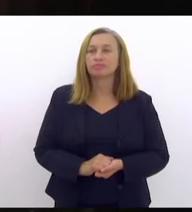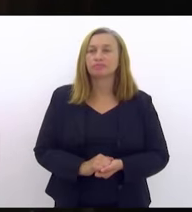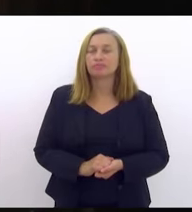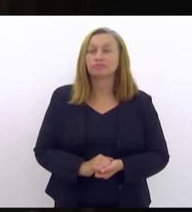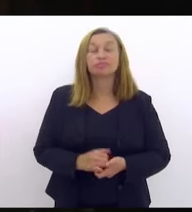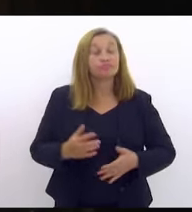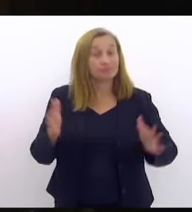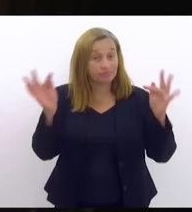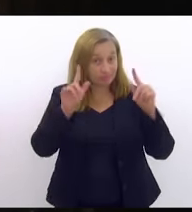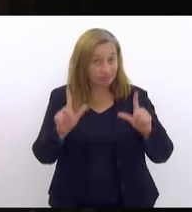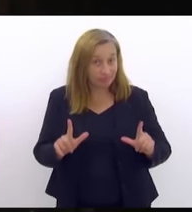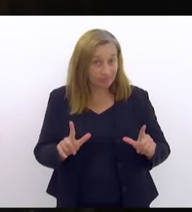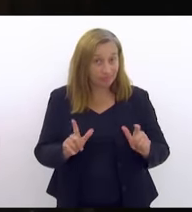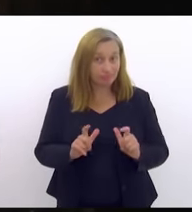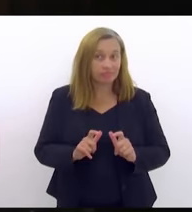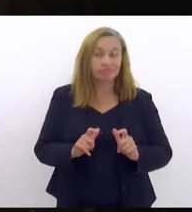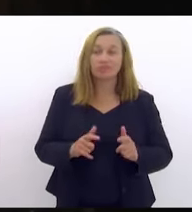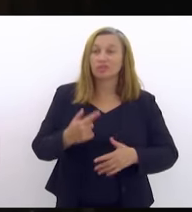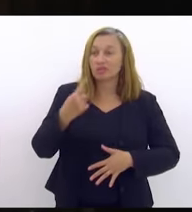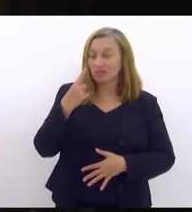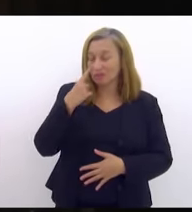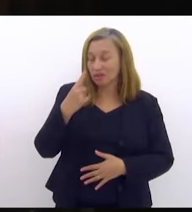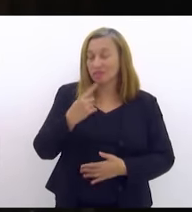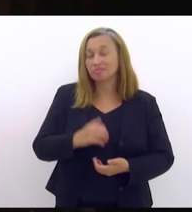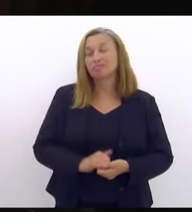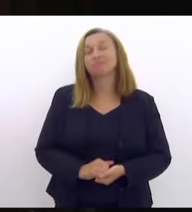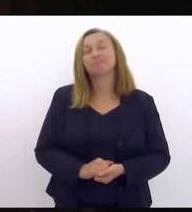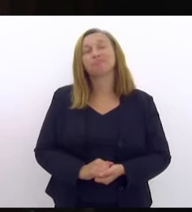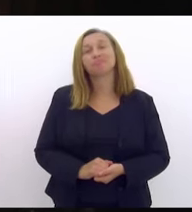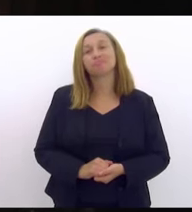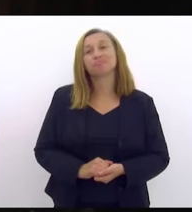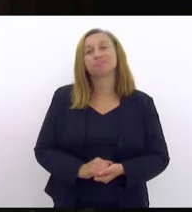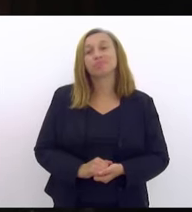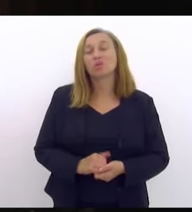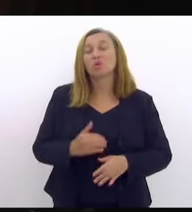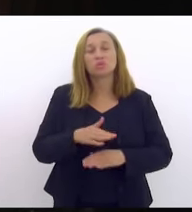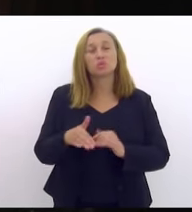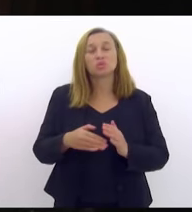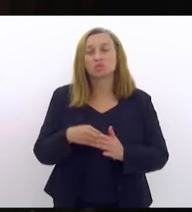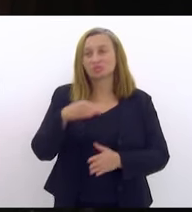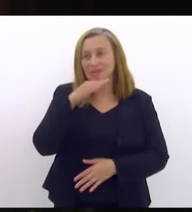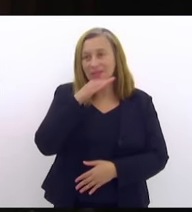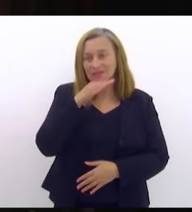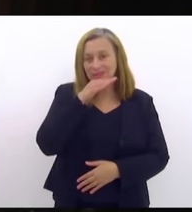É uma felicidade imensa olhar aqui a todos de Mangaratiba